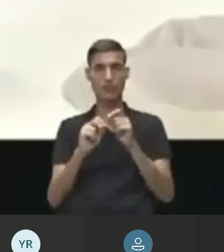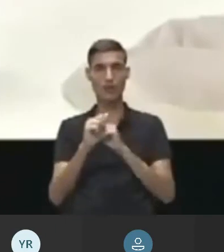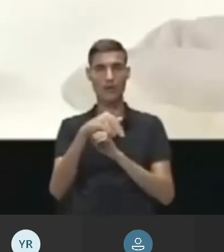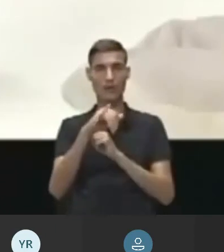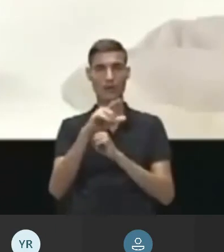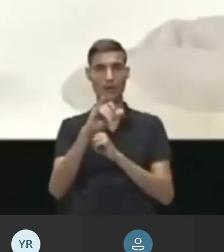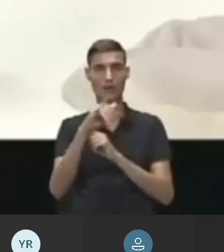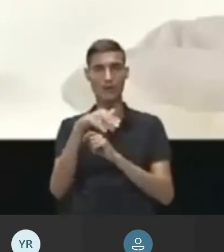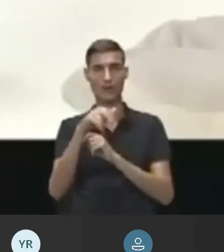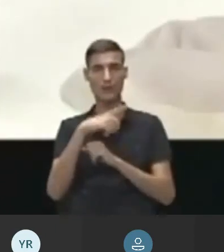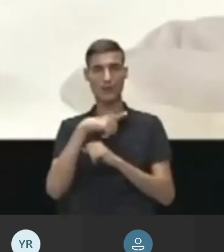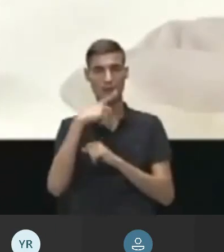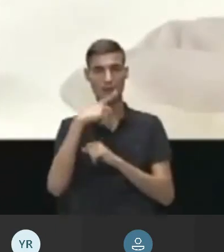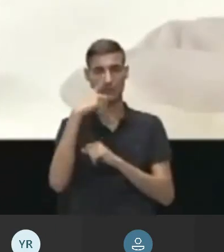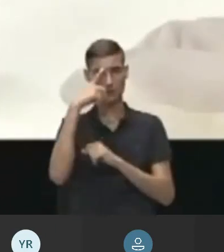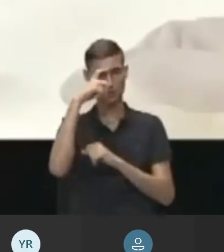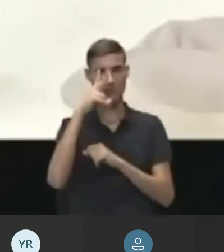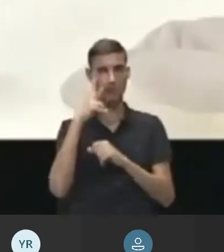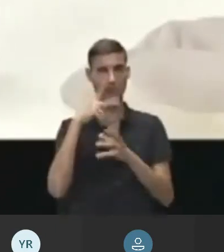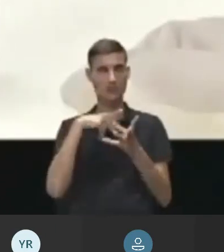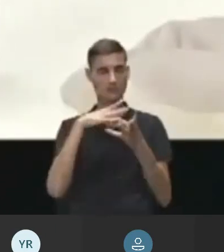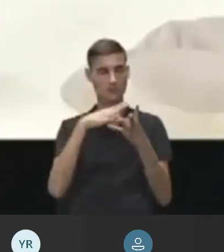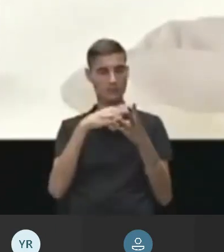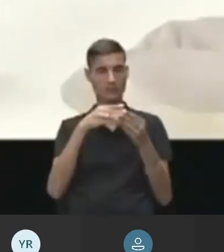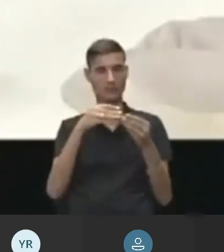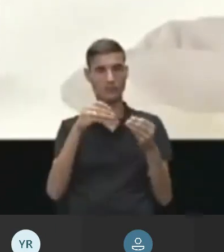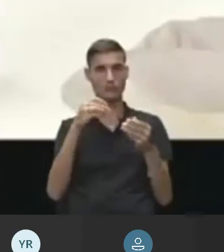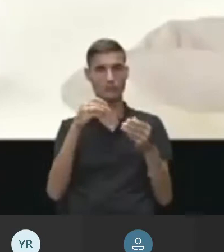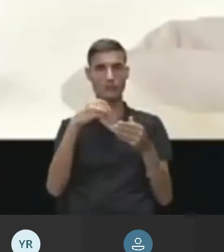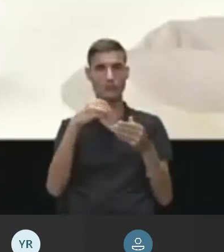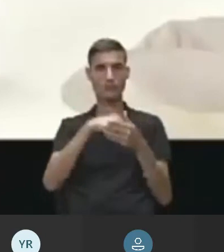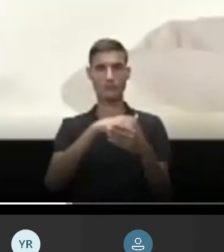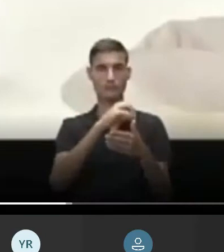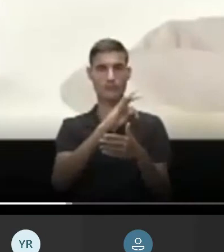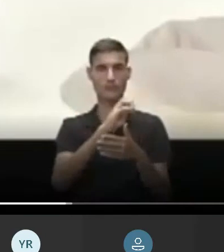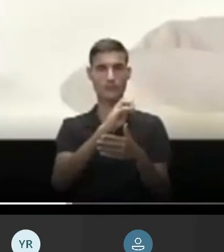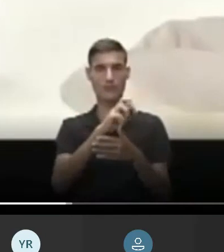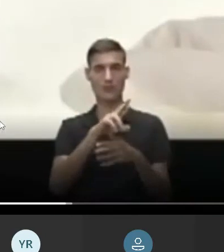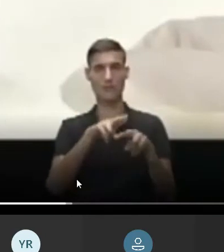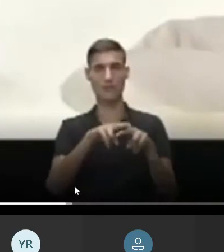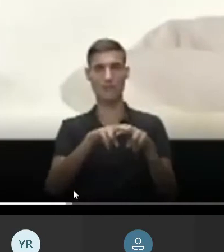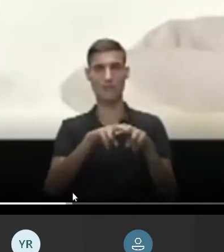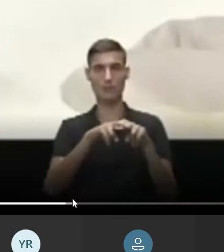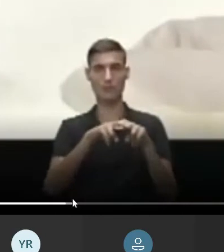vai misturar, vai fazer essa solução, certo?